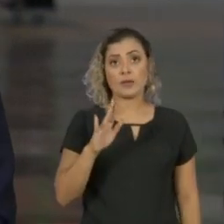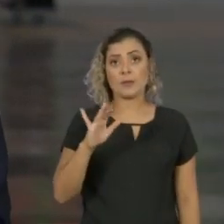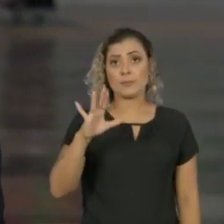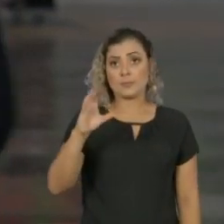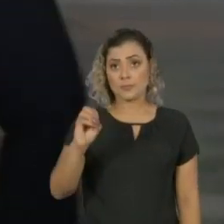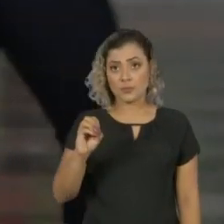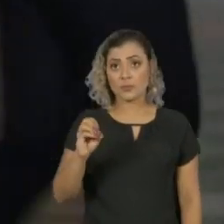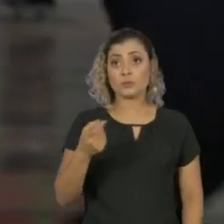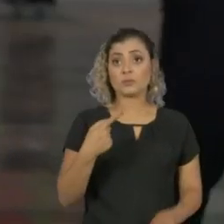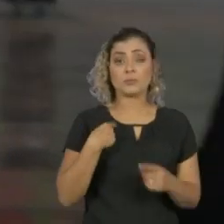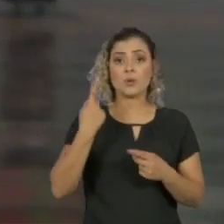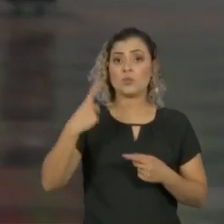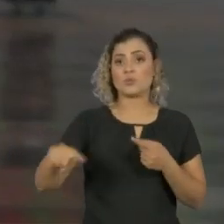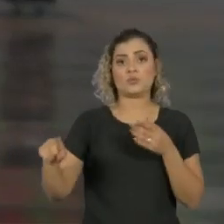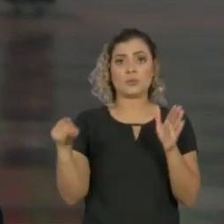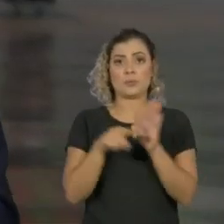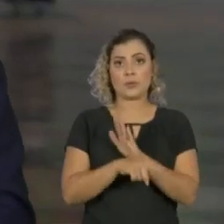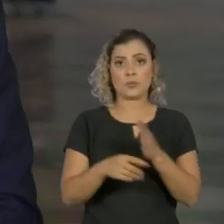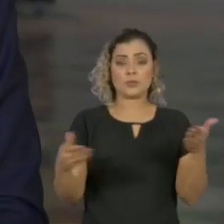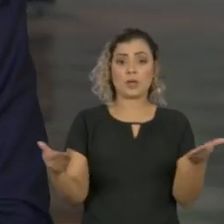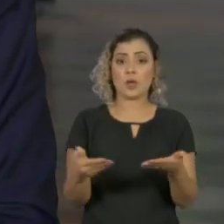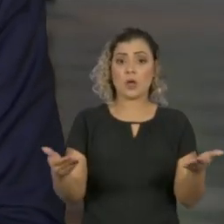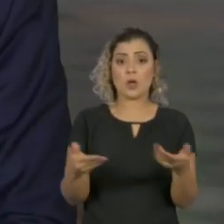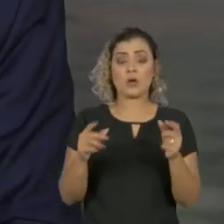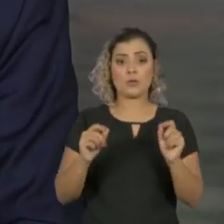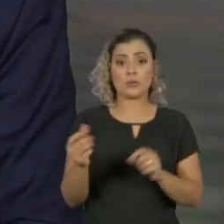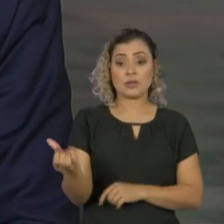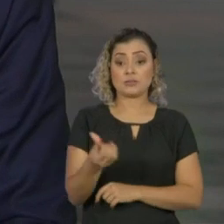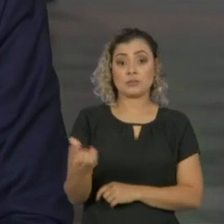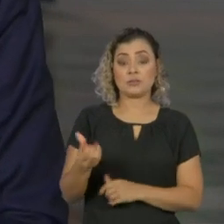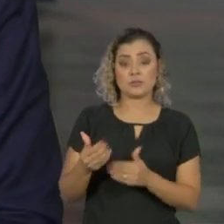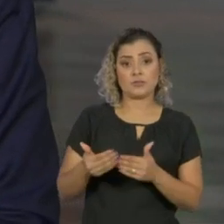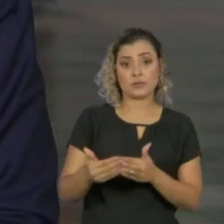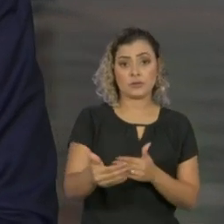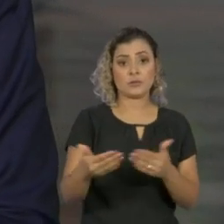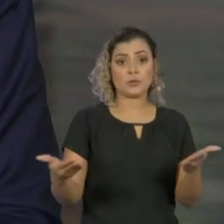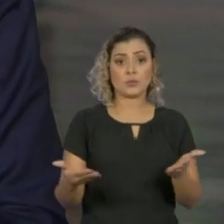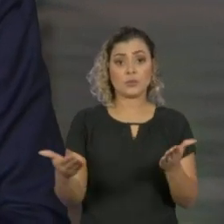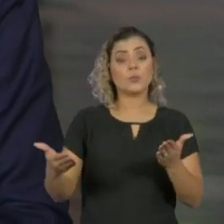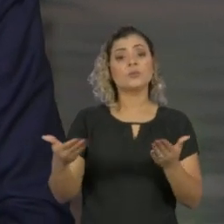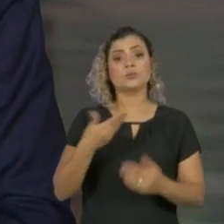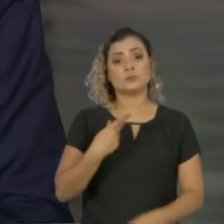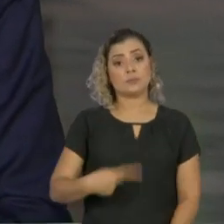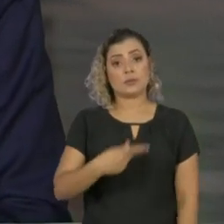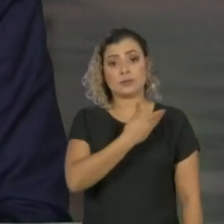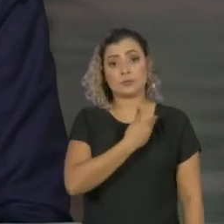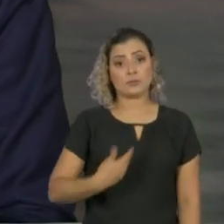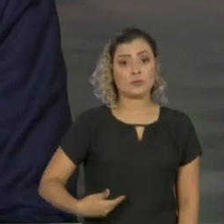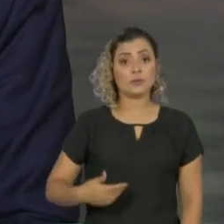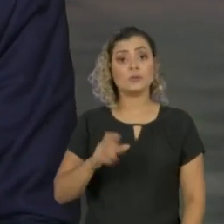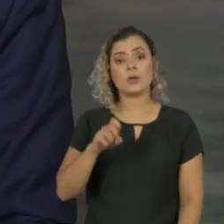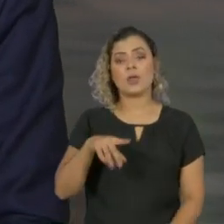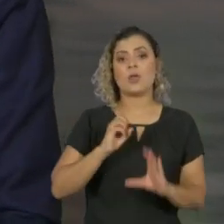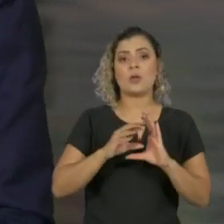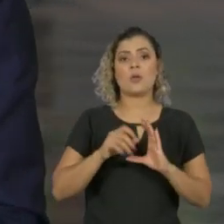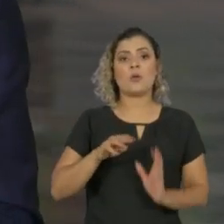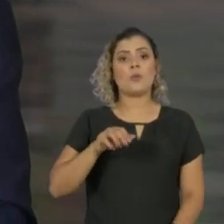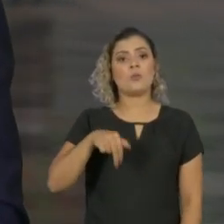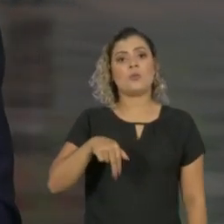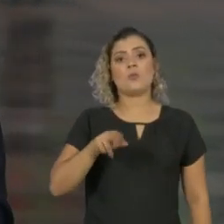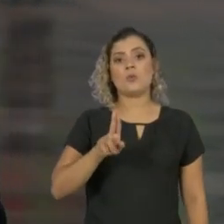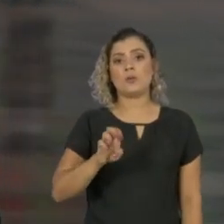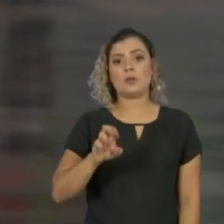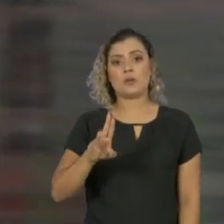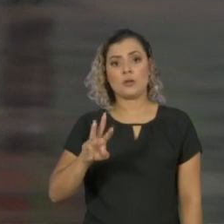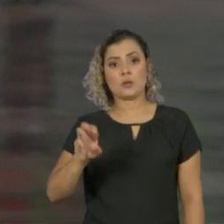A última pergunta nessa coletiva de imprensa, aqui nesta sexta-feira, no Palácio dos Bandeirantes, em São Paulo, é da Globo News, jornalista